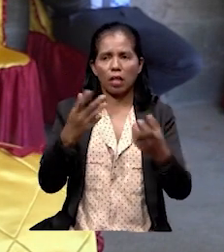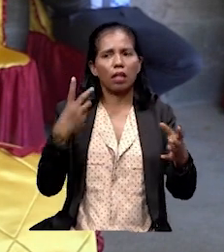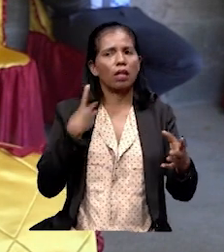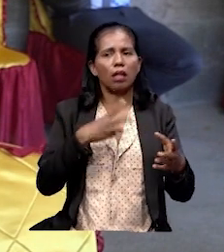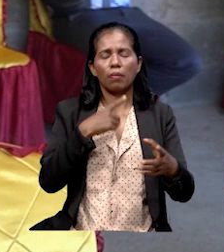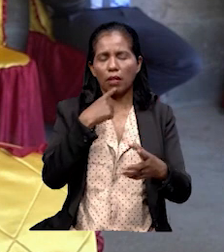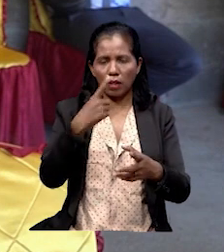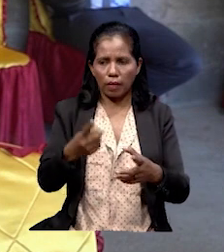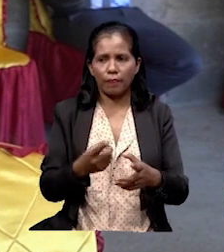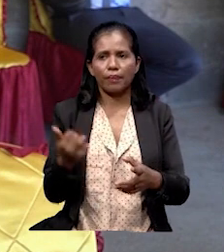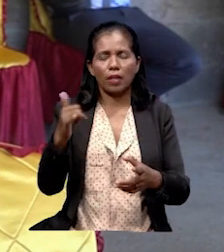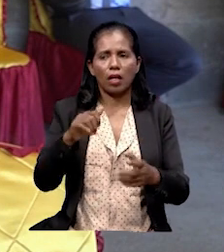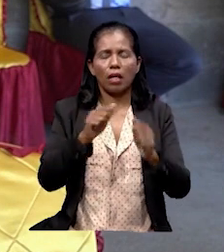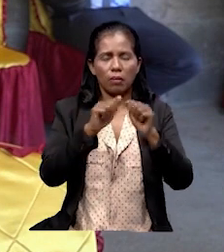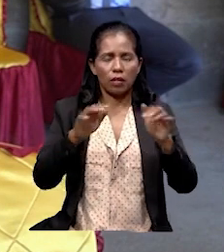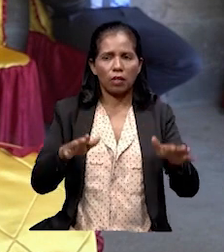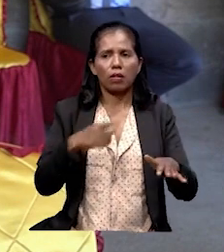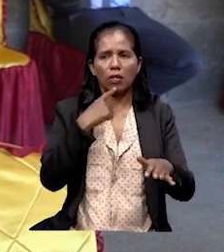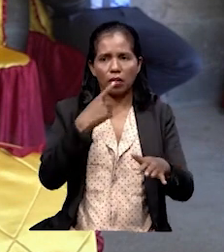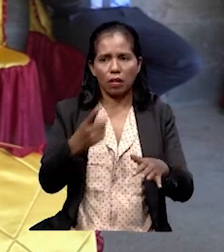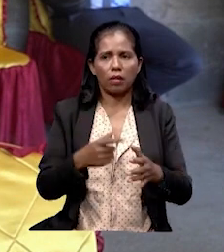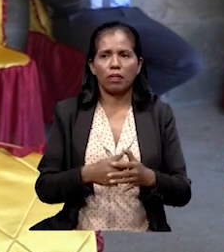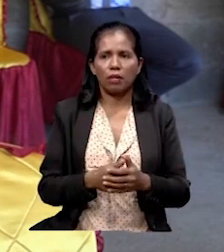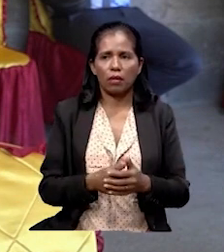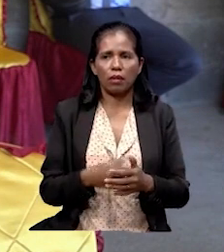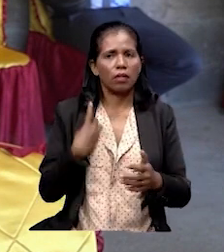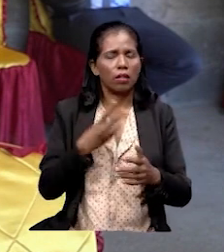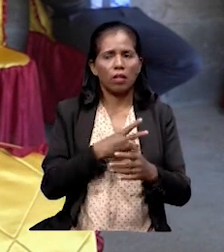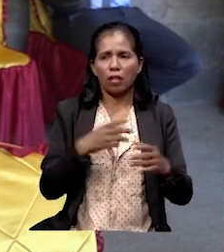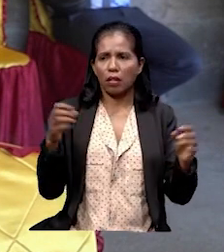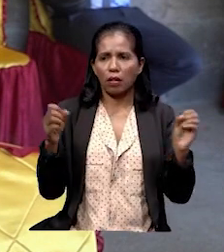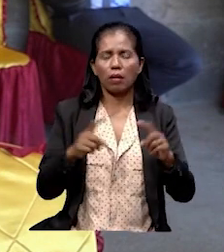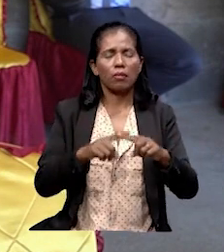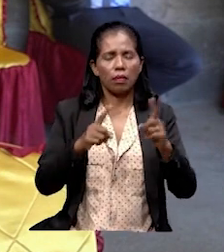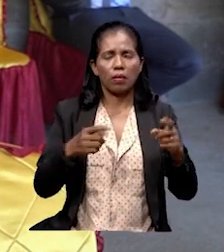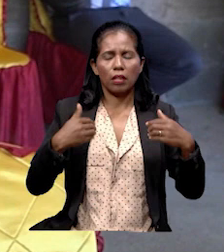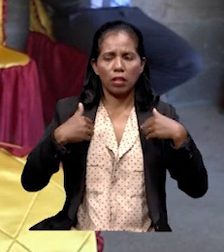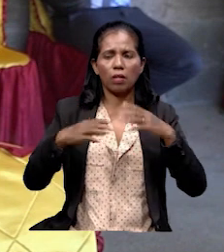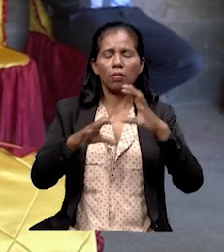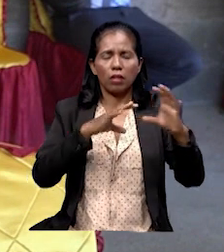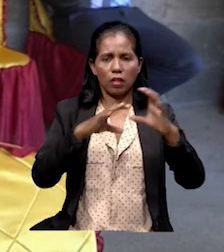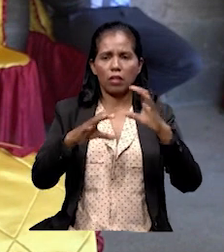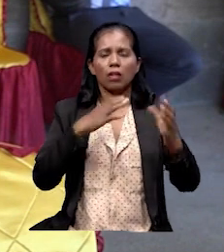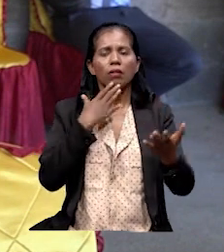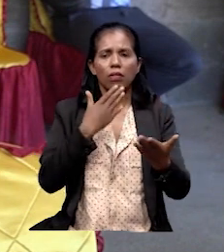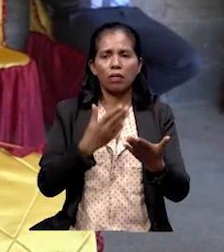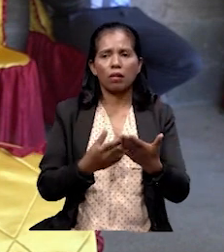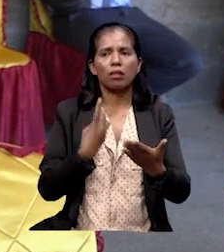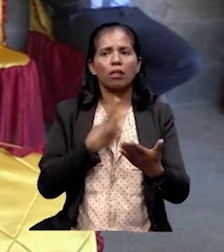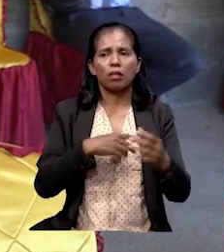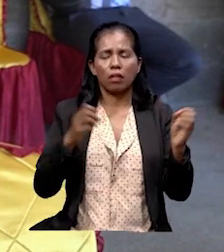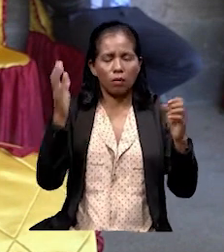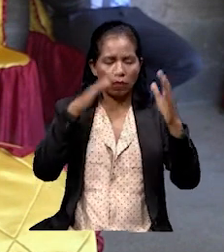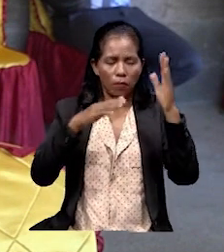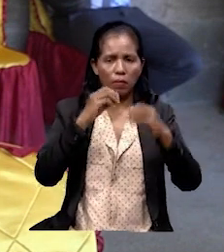um ba, administrador um tudo também. Ita tem que ita lá coi. É bem quando ia comunicação dia itu los problema kono